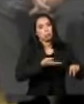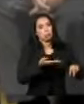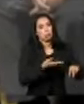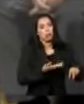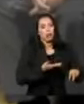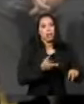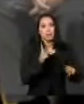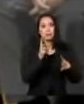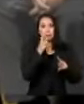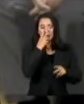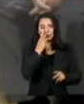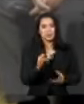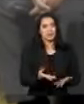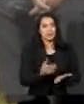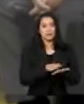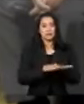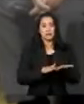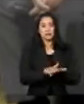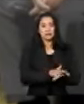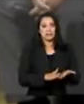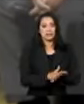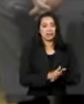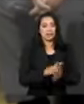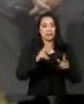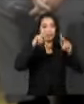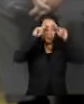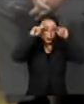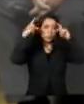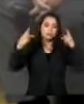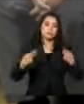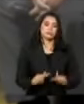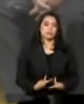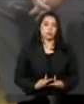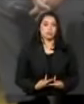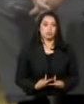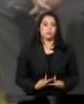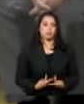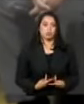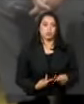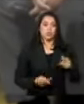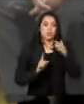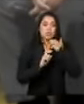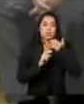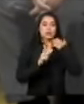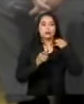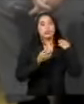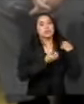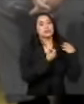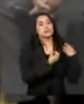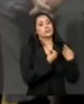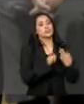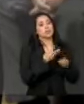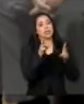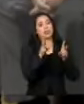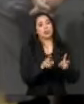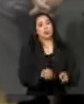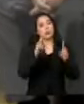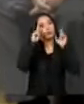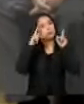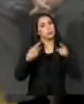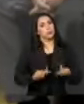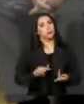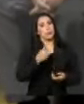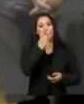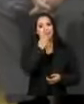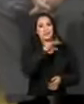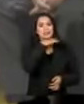porque seres humanos, senhores ministros, que não são tratados como seres humanos, agem como bestas feras. E é o que nós